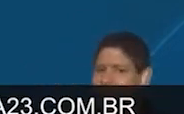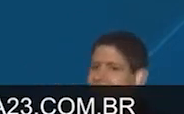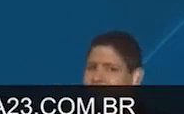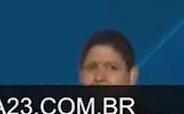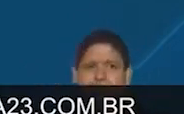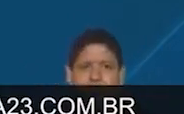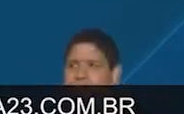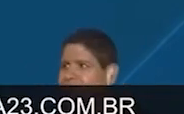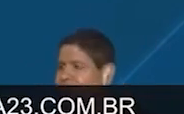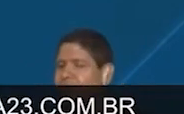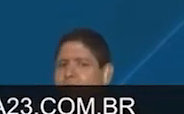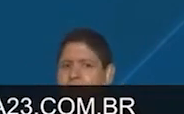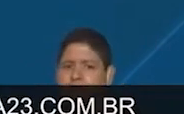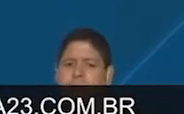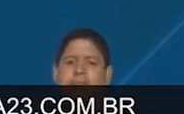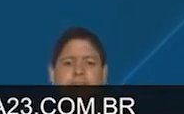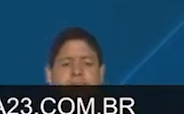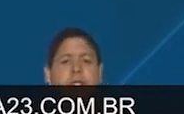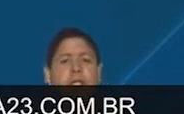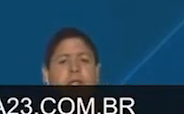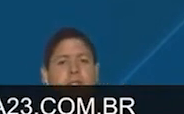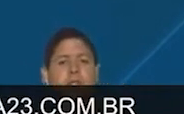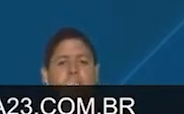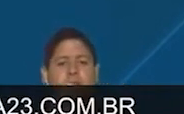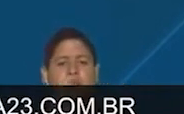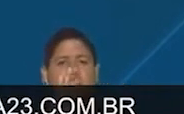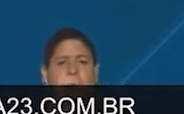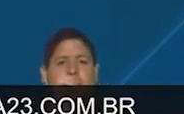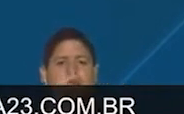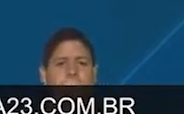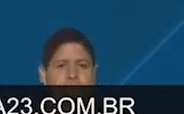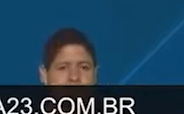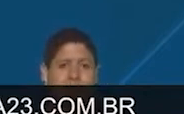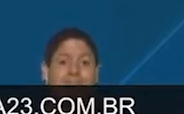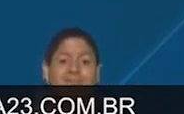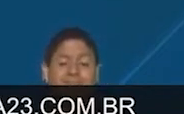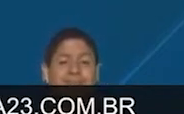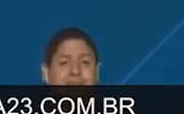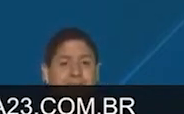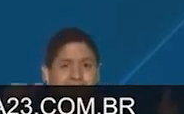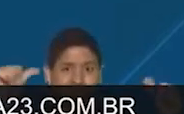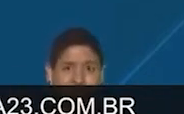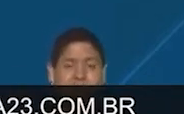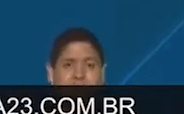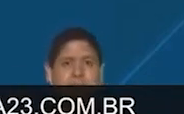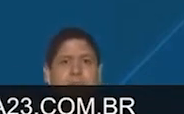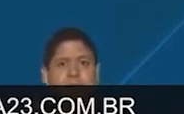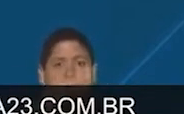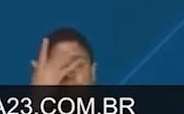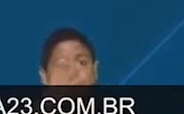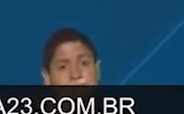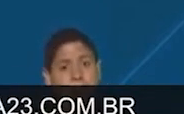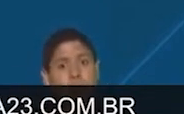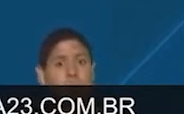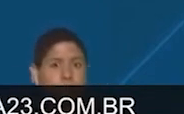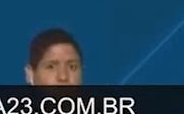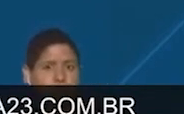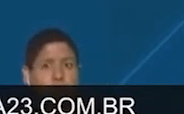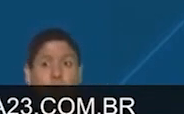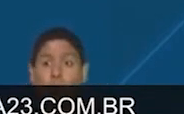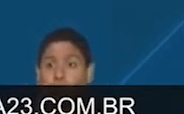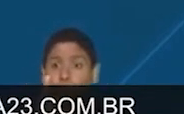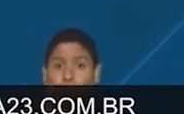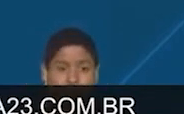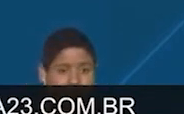Desativou a portaria. São Sebastião foi o município mais atingido. 35 pessoas morreram. Uma criança